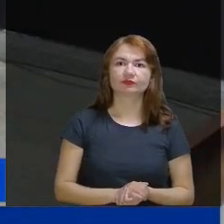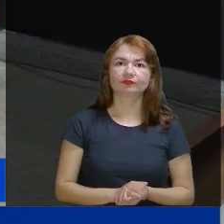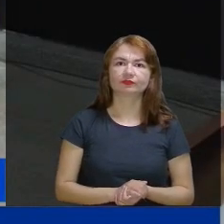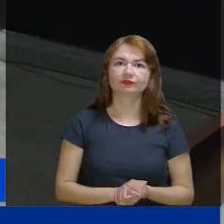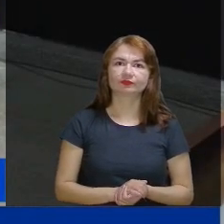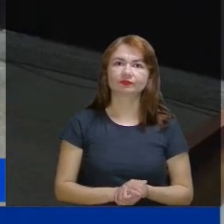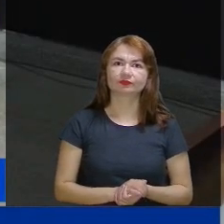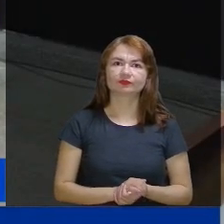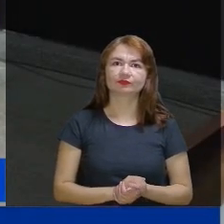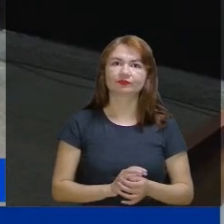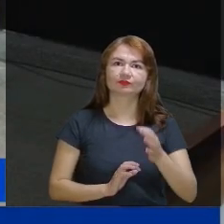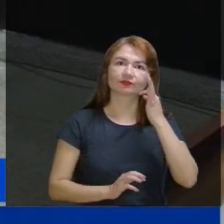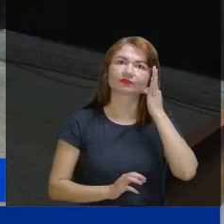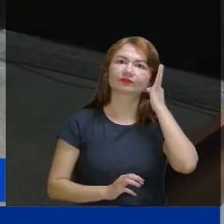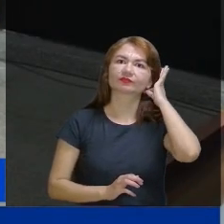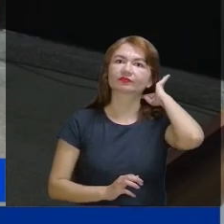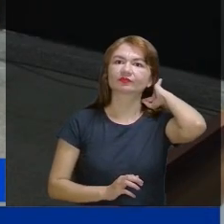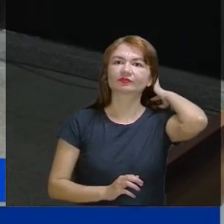E o chopp? O chopp?